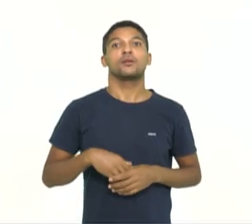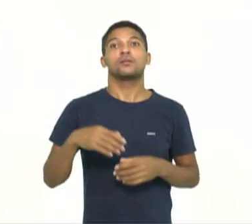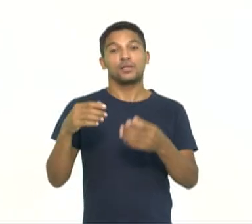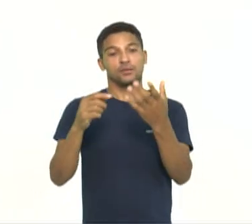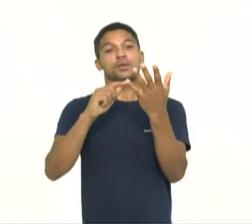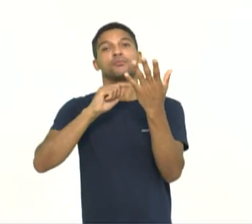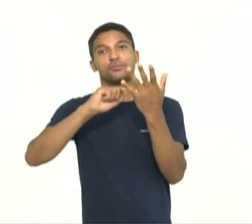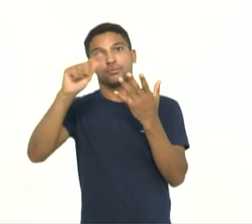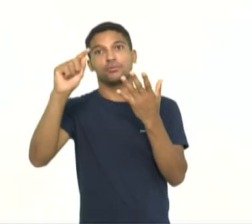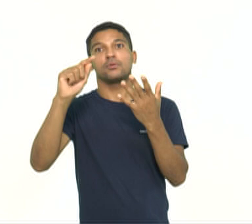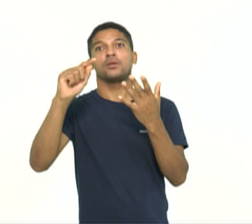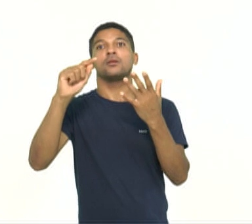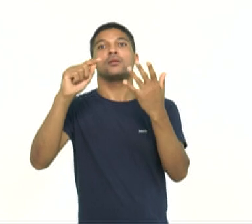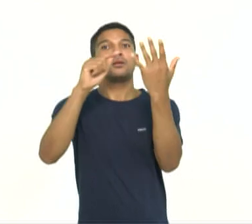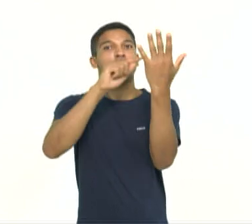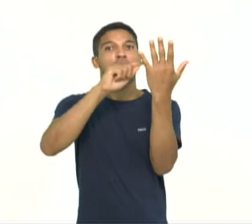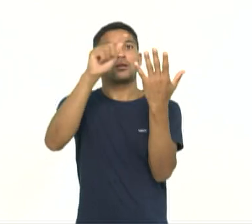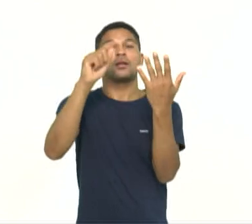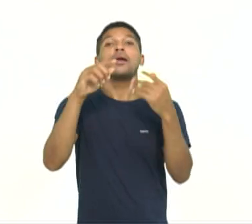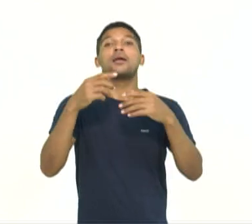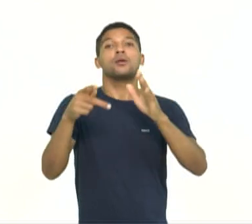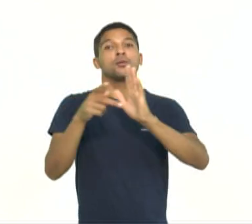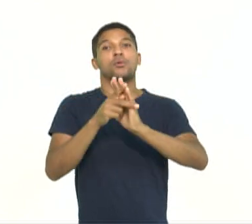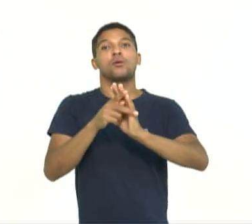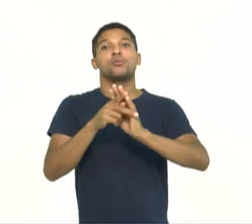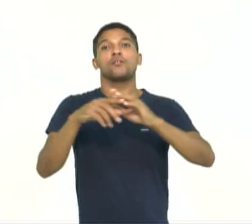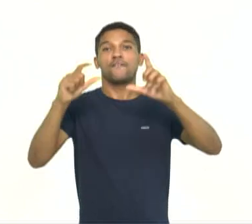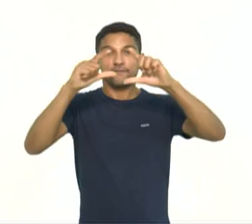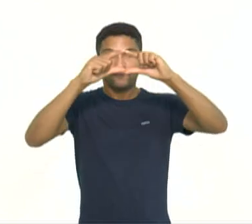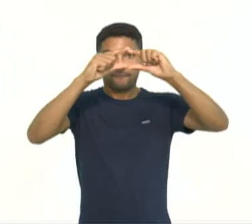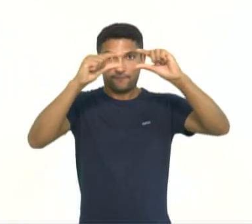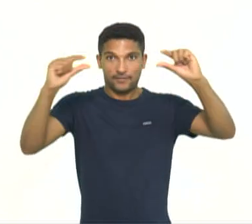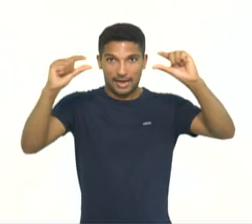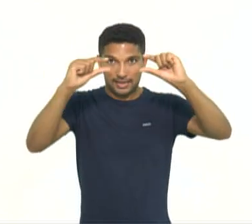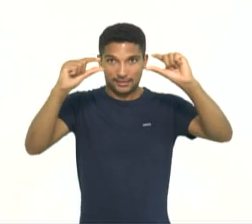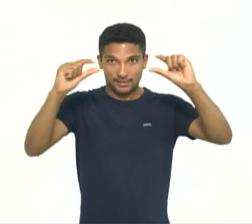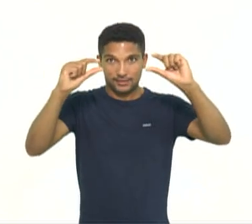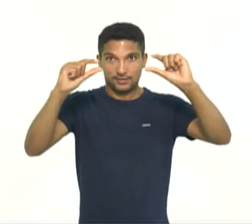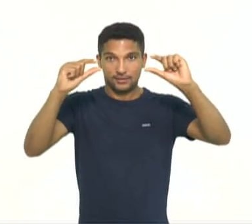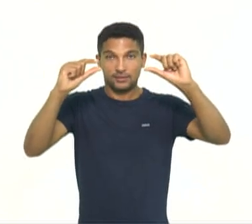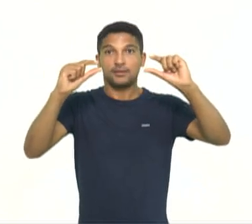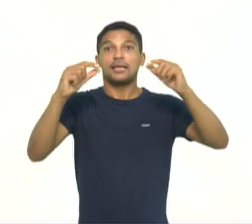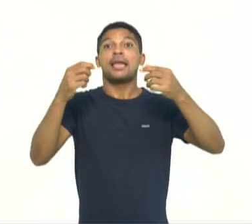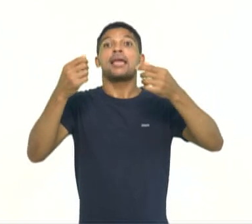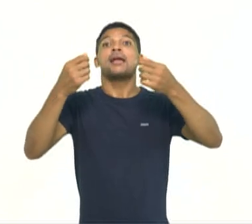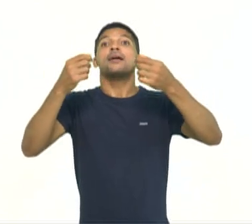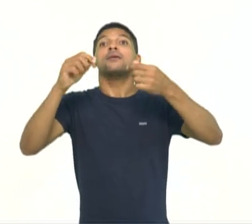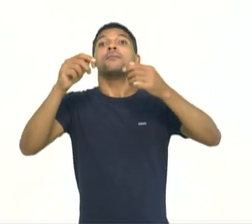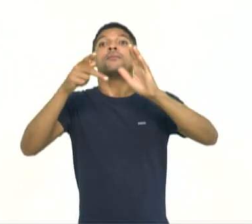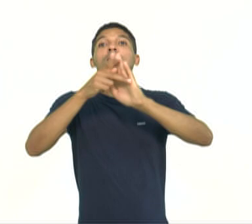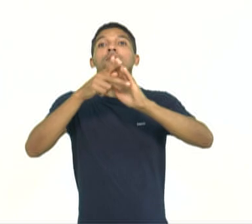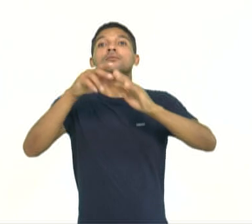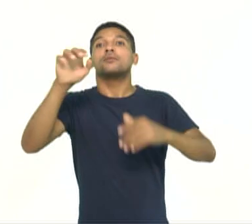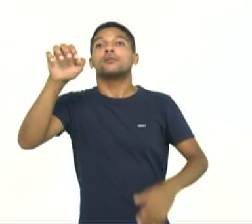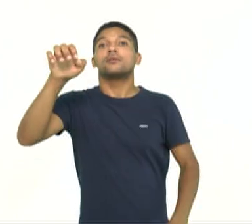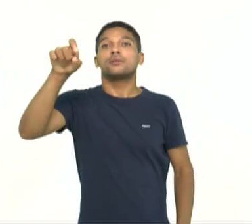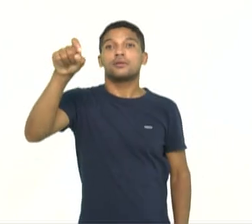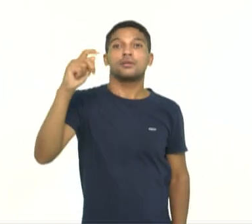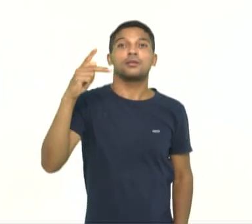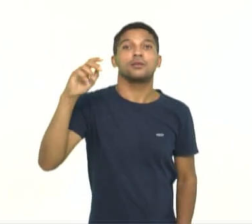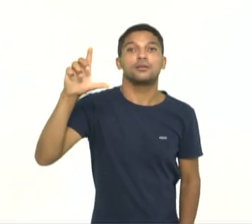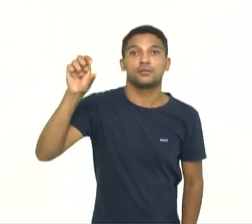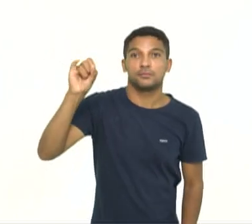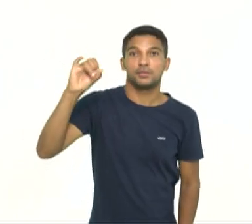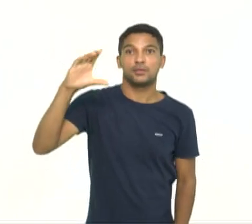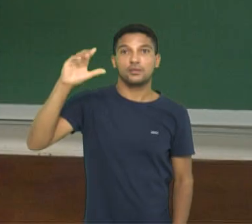sindéticas explicativas, que como o próprio nome sugere, existe ali uma explicação, né? Estamos em casa porque